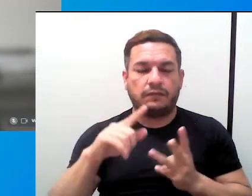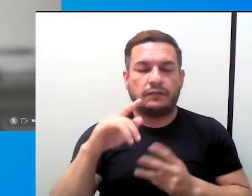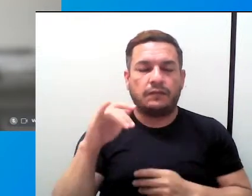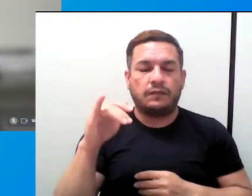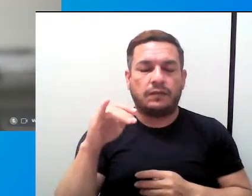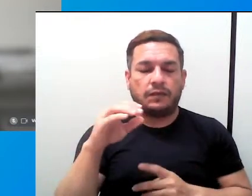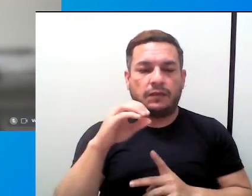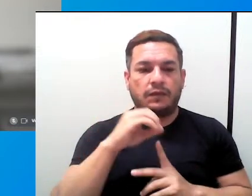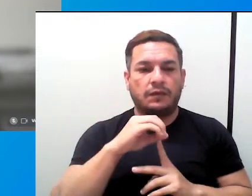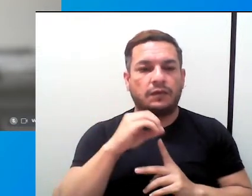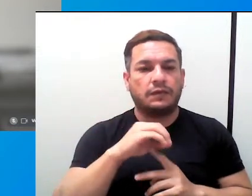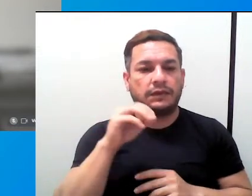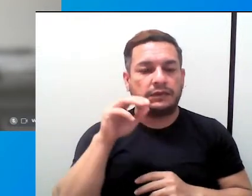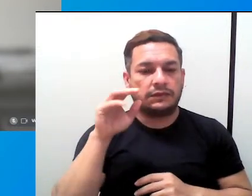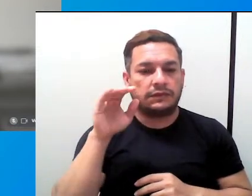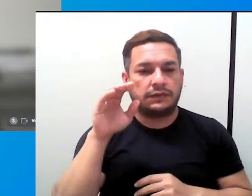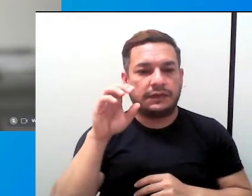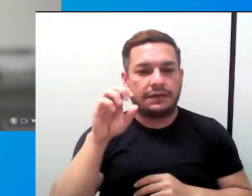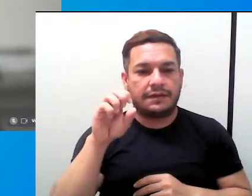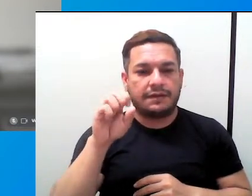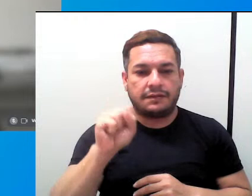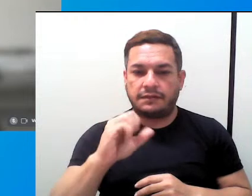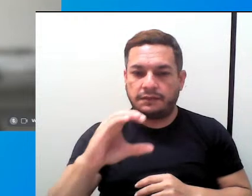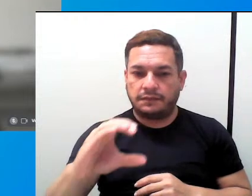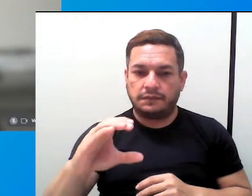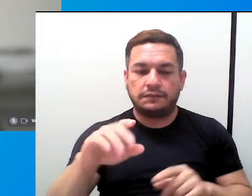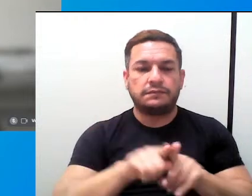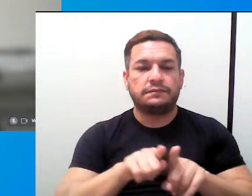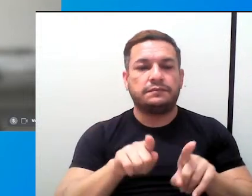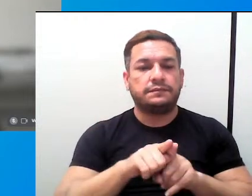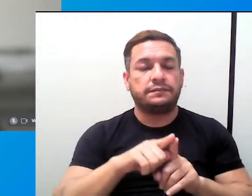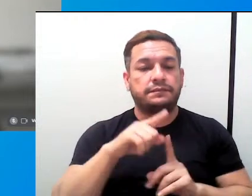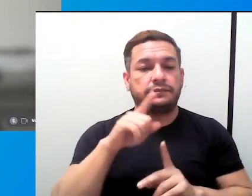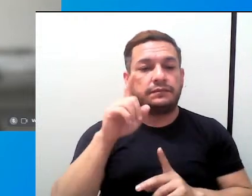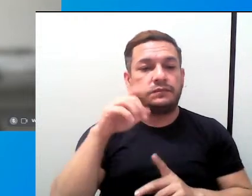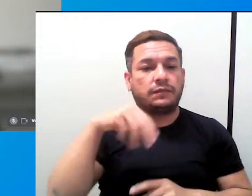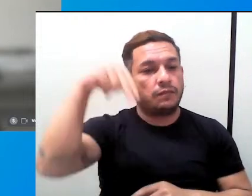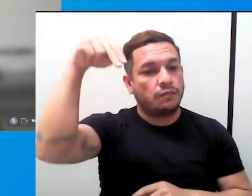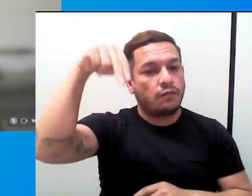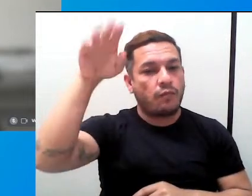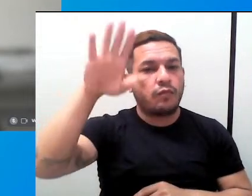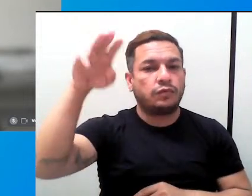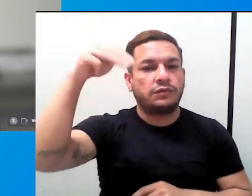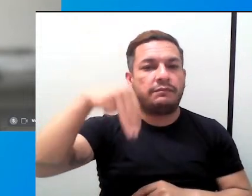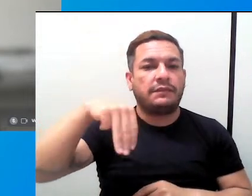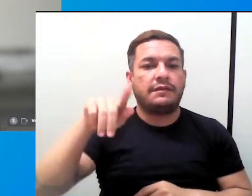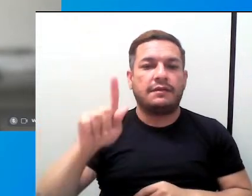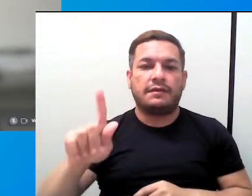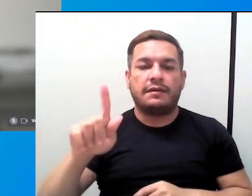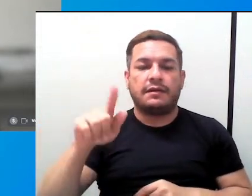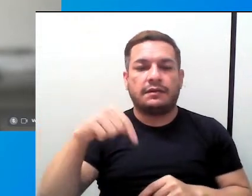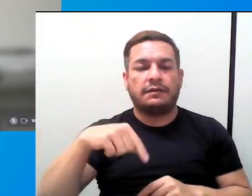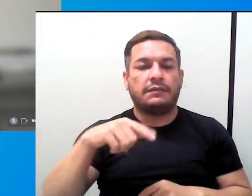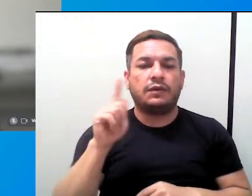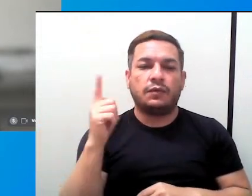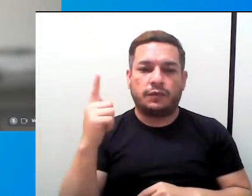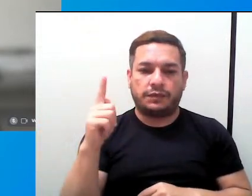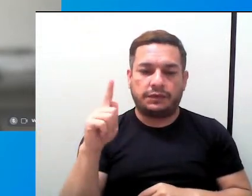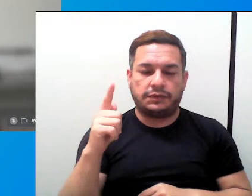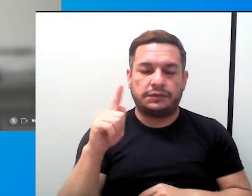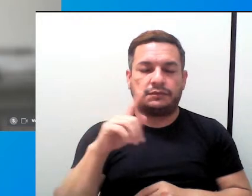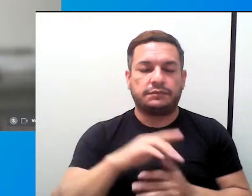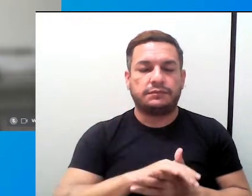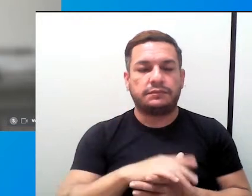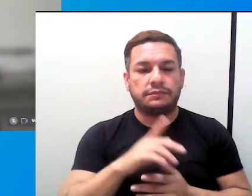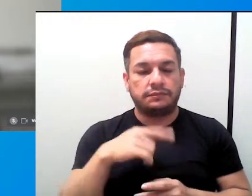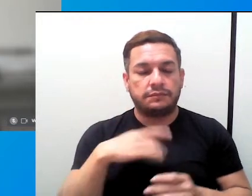do Triângulo Mineiro, Instituto Federal de Santa Catarina, Instituto Federal do Norte de Minas Gerais e o IF Goiano. Para